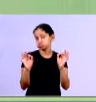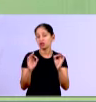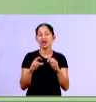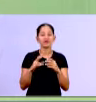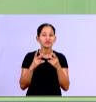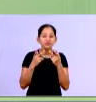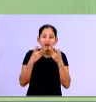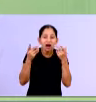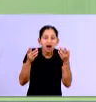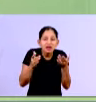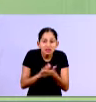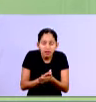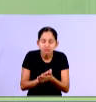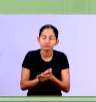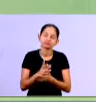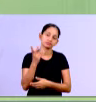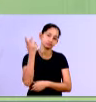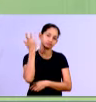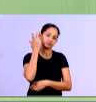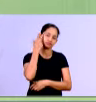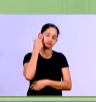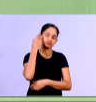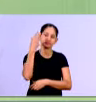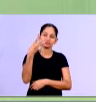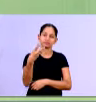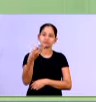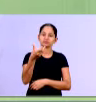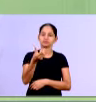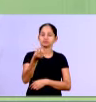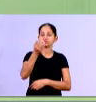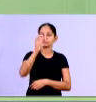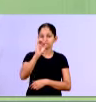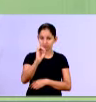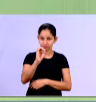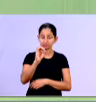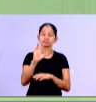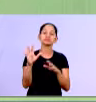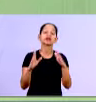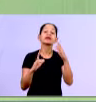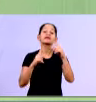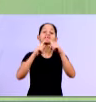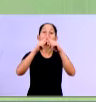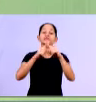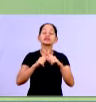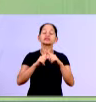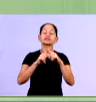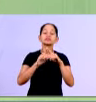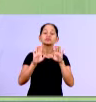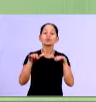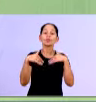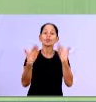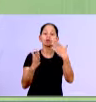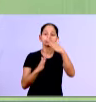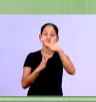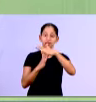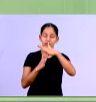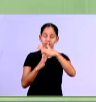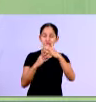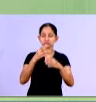não fala, utiliza o comercial, 360. Vezes o tempo, que é de 35